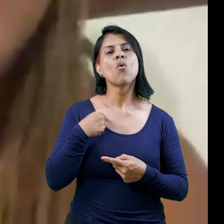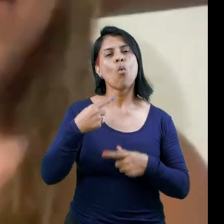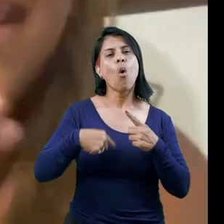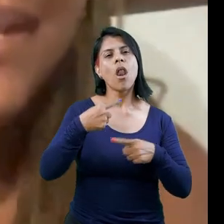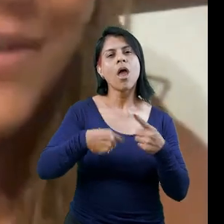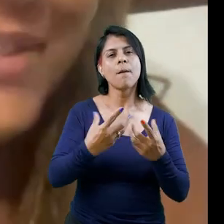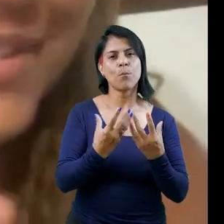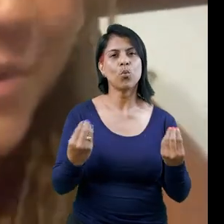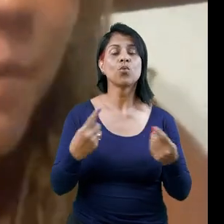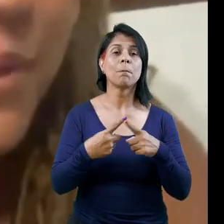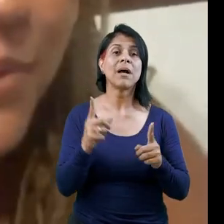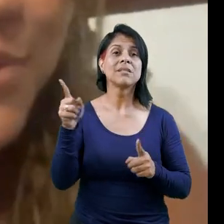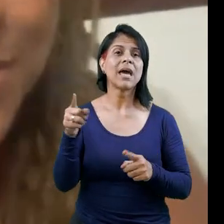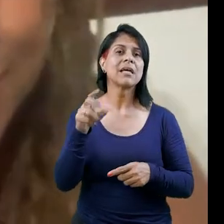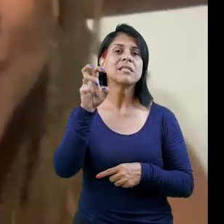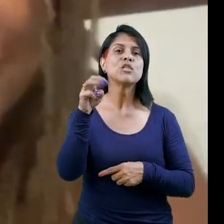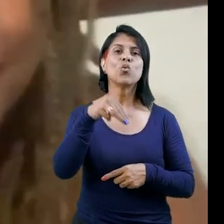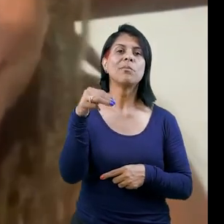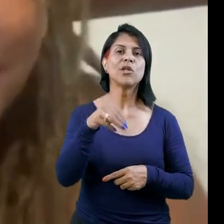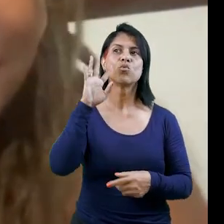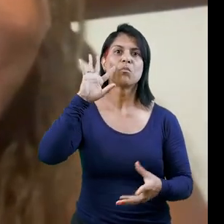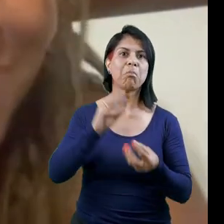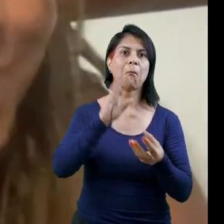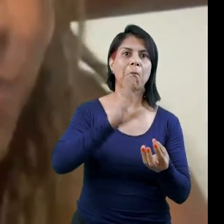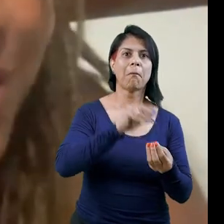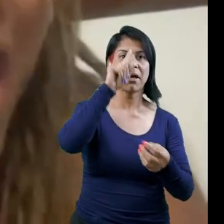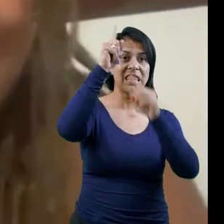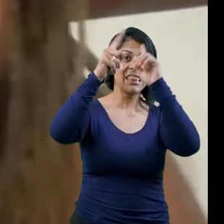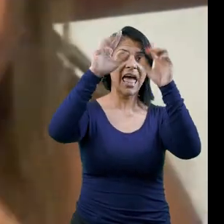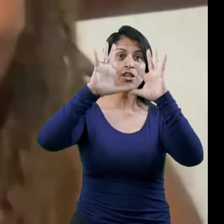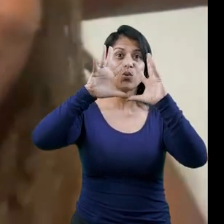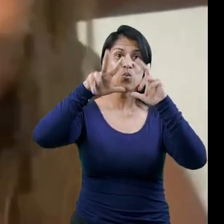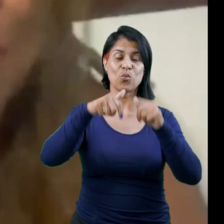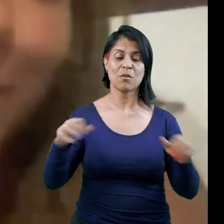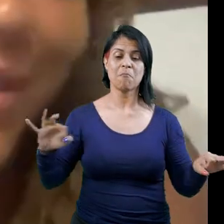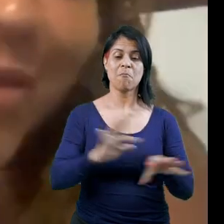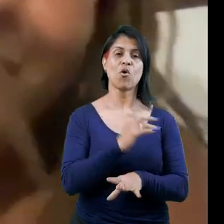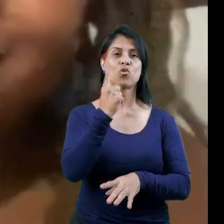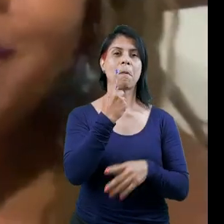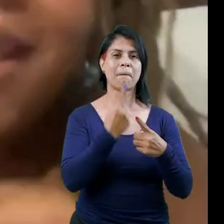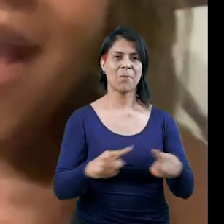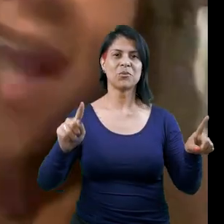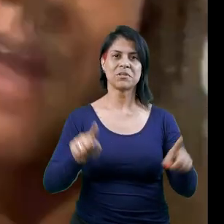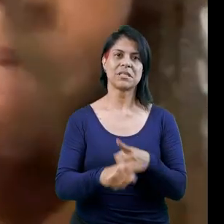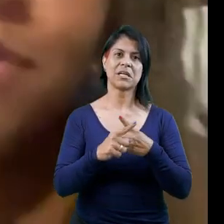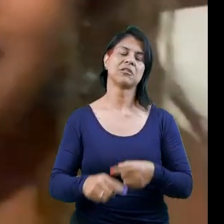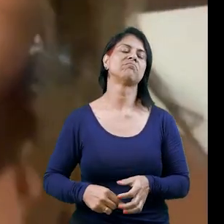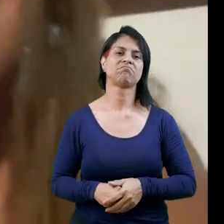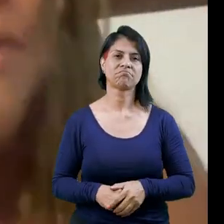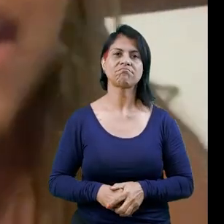Beta, e ela, em 5 minutos, conseguiu soltar tudo, assim. Acho que ela